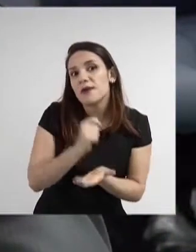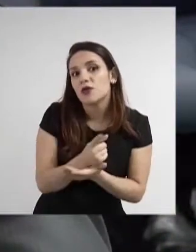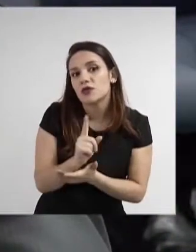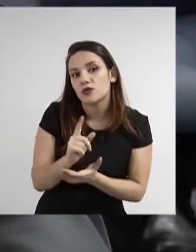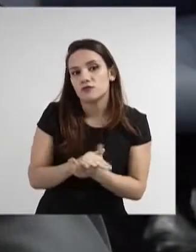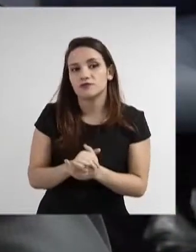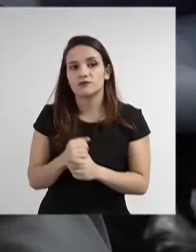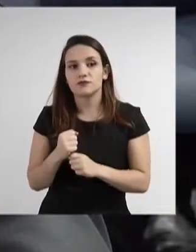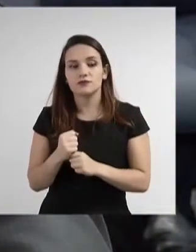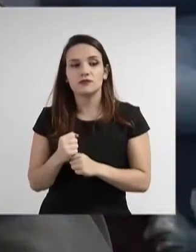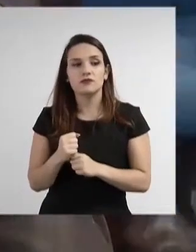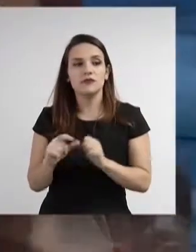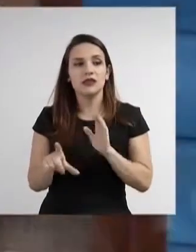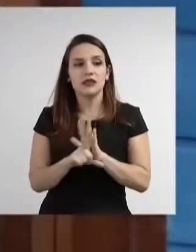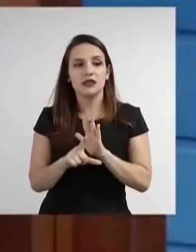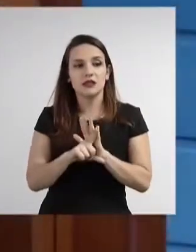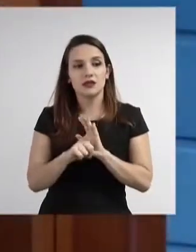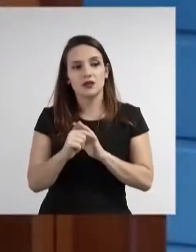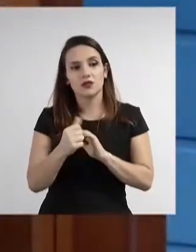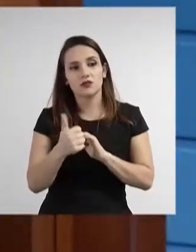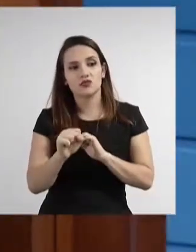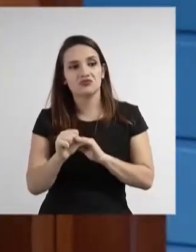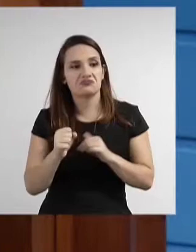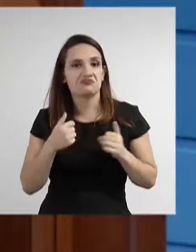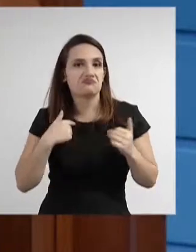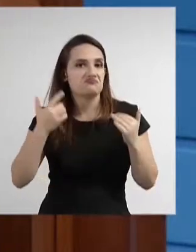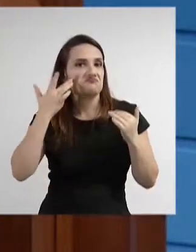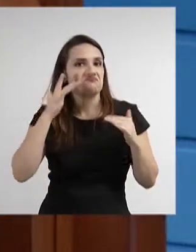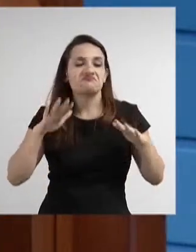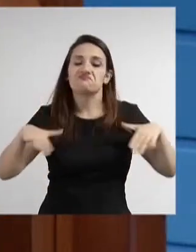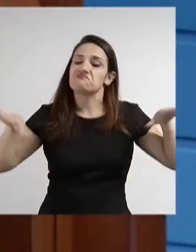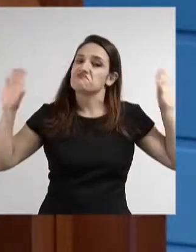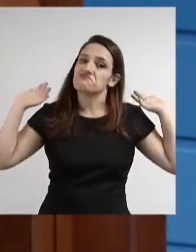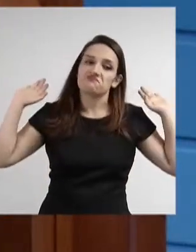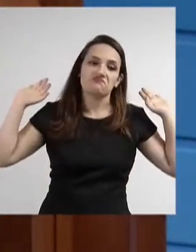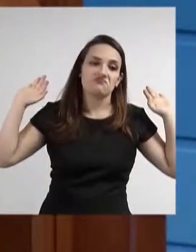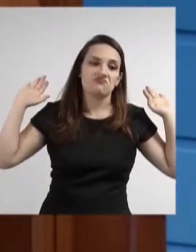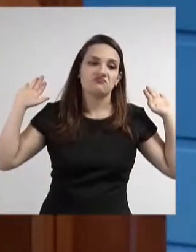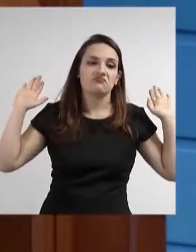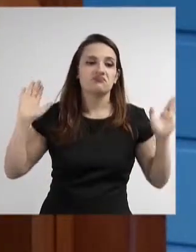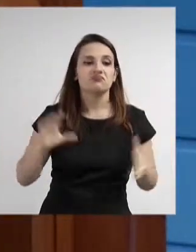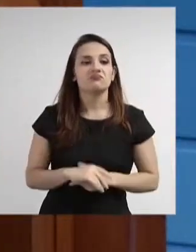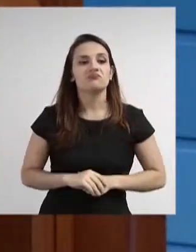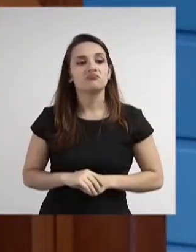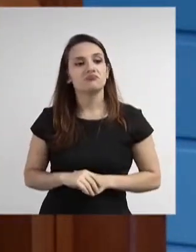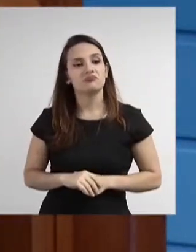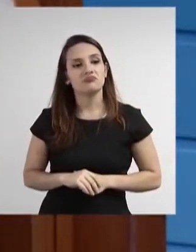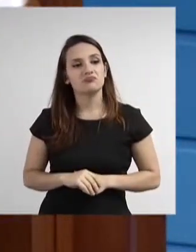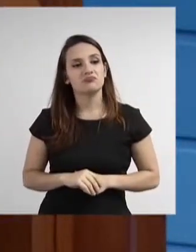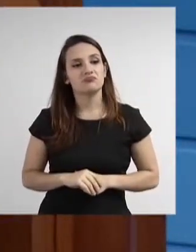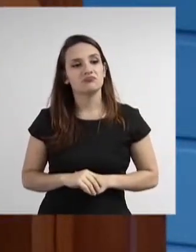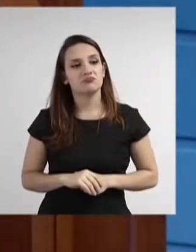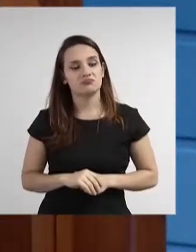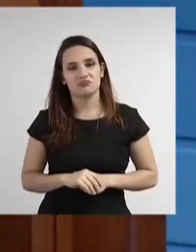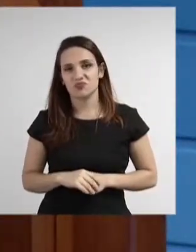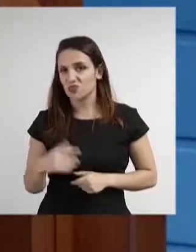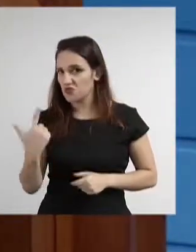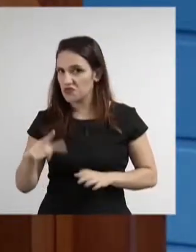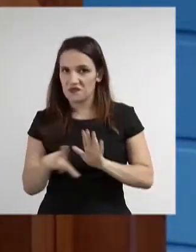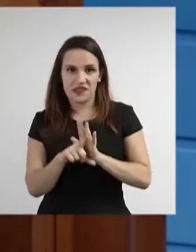de 2018 desapareceram, ninguém sabe para onde que foi, sumiu. 2018 aqui não se discutiu